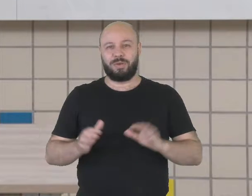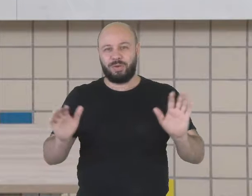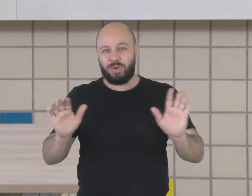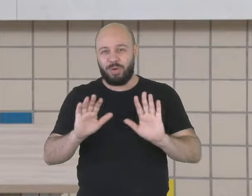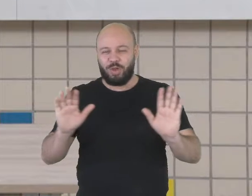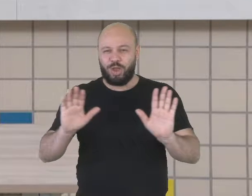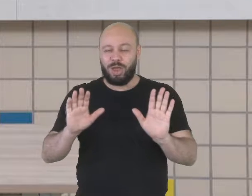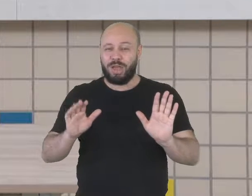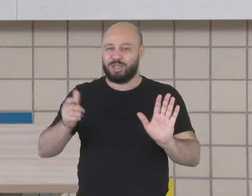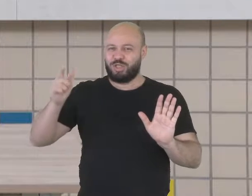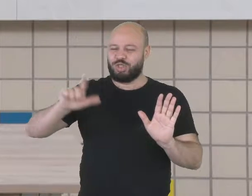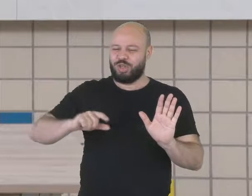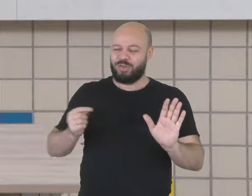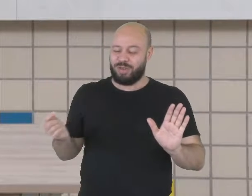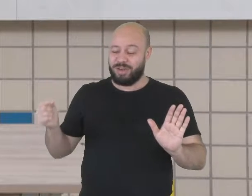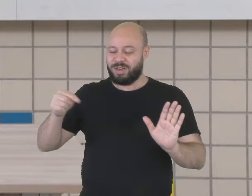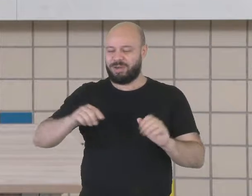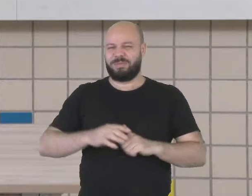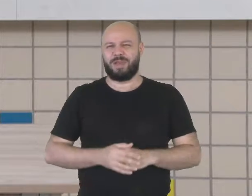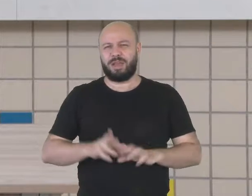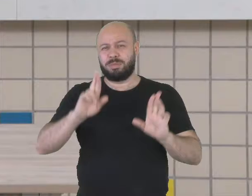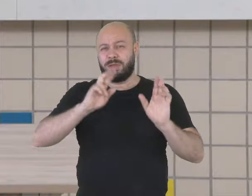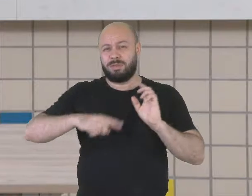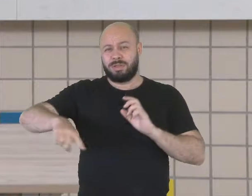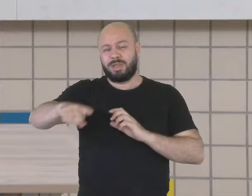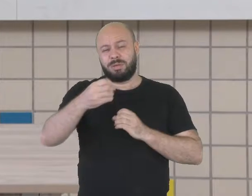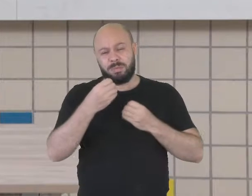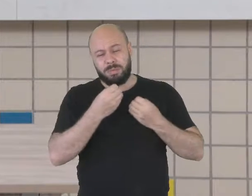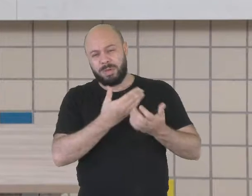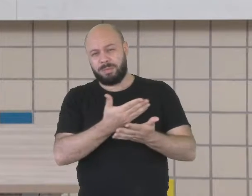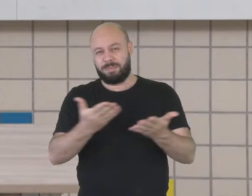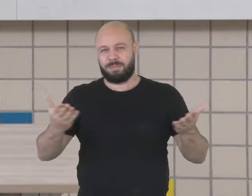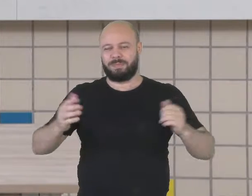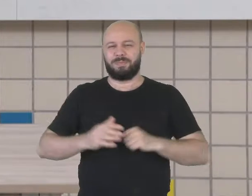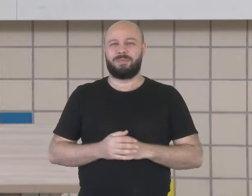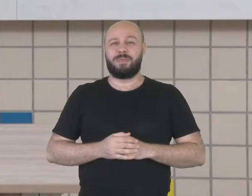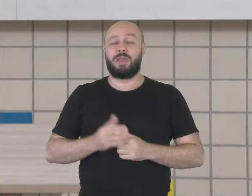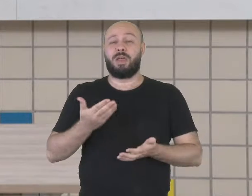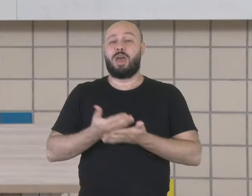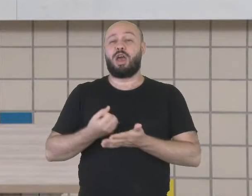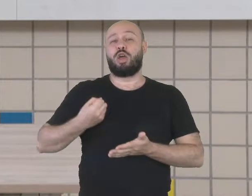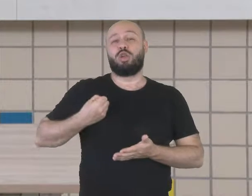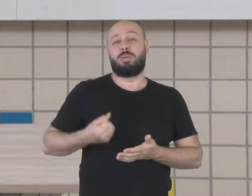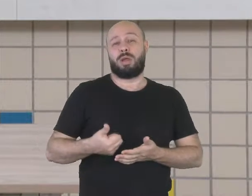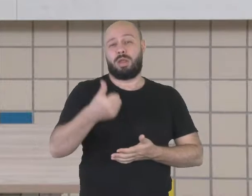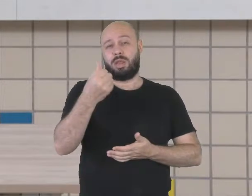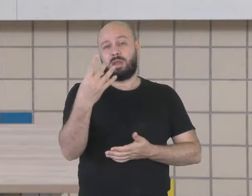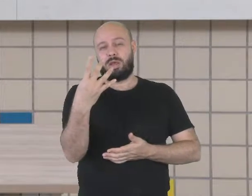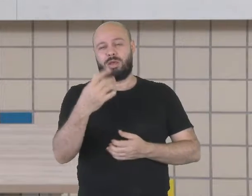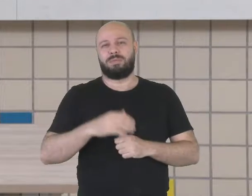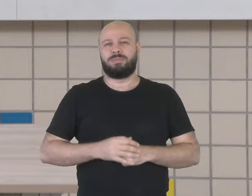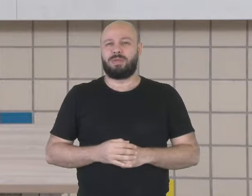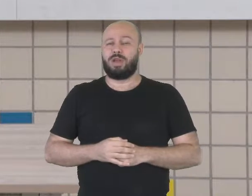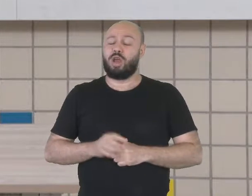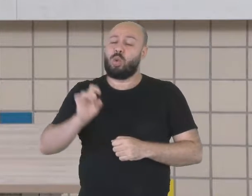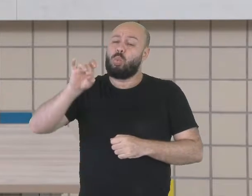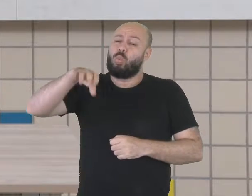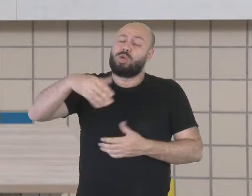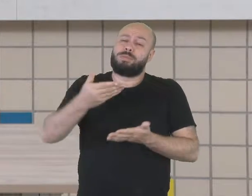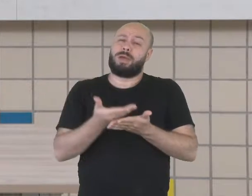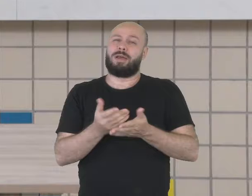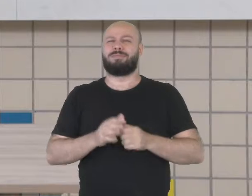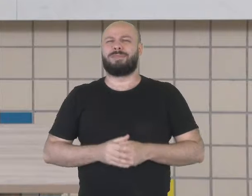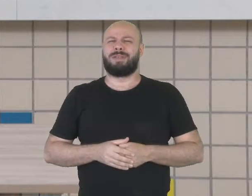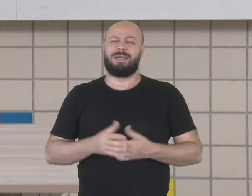Olha, gente, mais uma vez, eu realmente espero que todo mundo esteja bem. Essa é a nossa aula de número 14, nossa última aula. Chega a